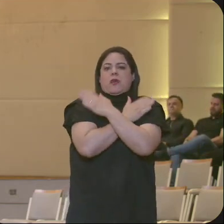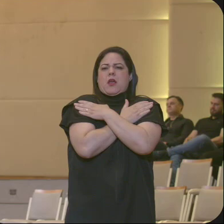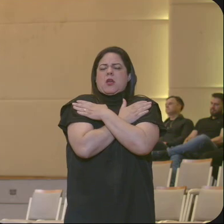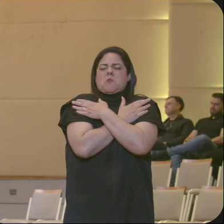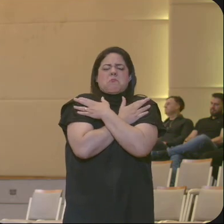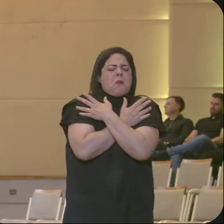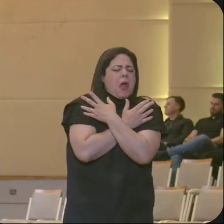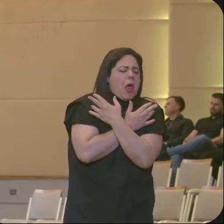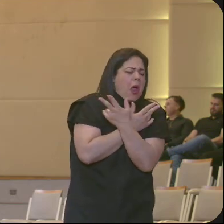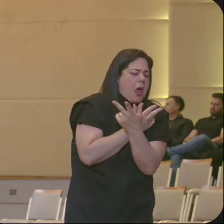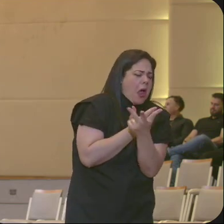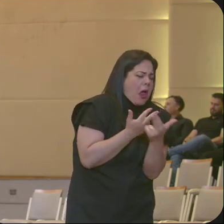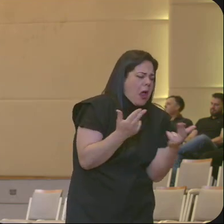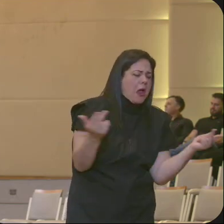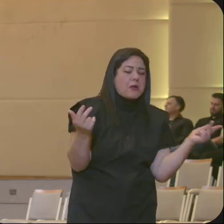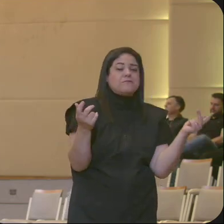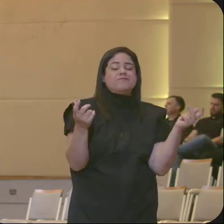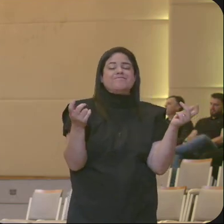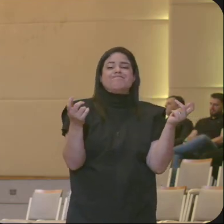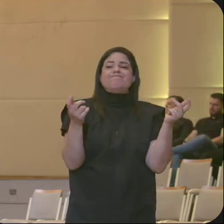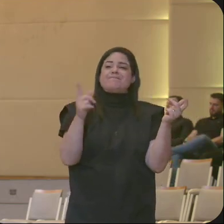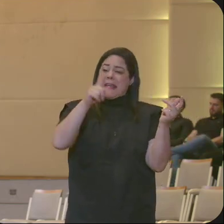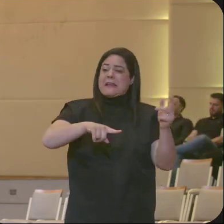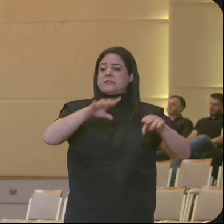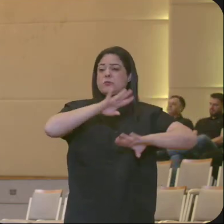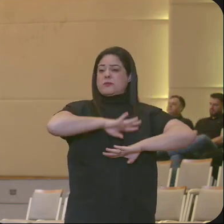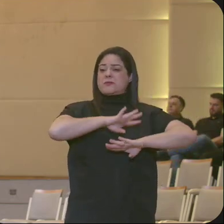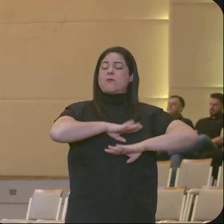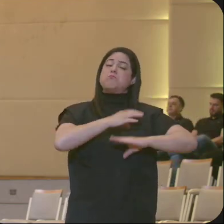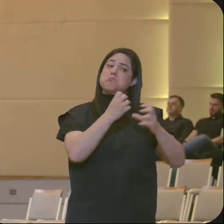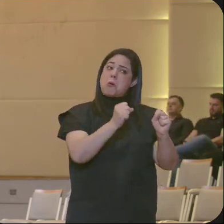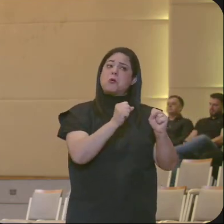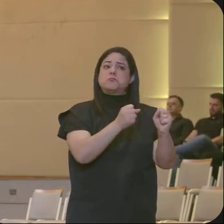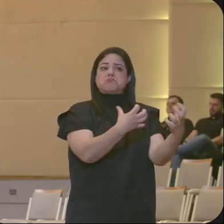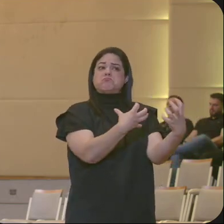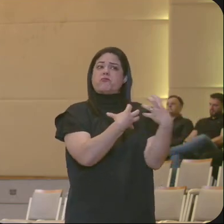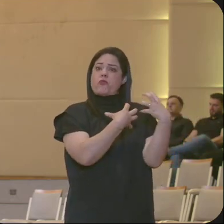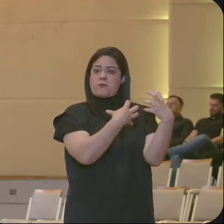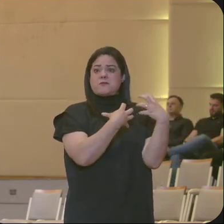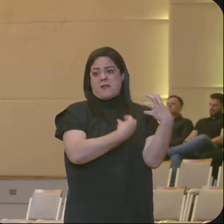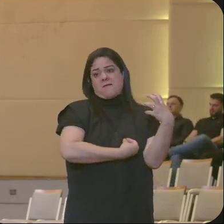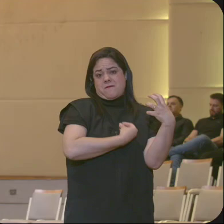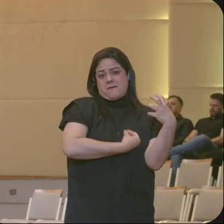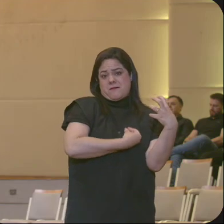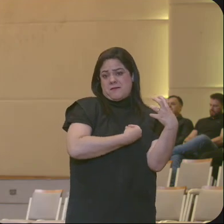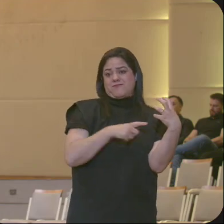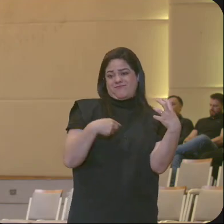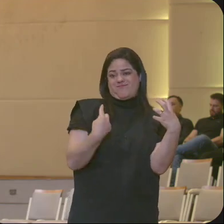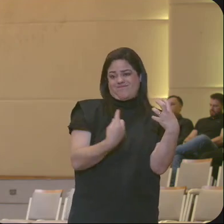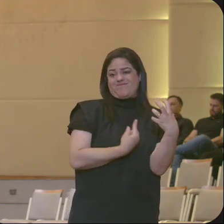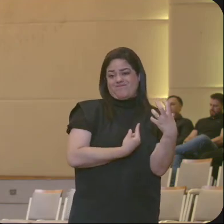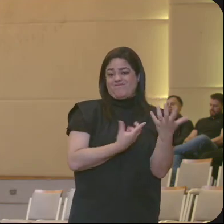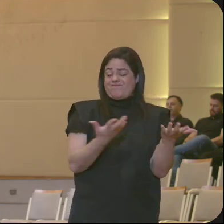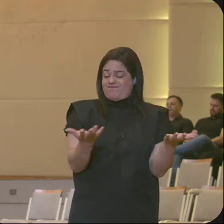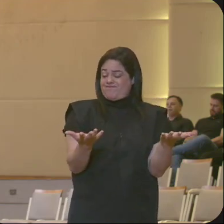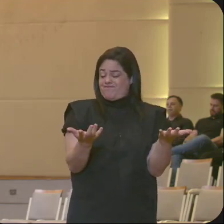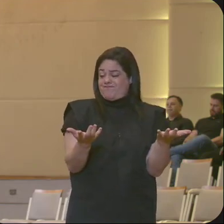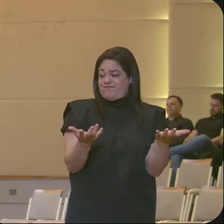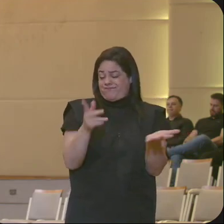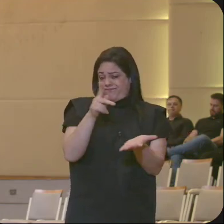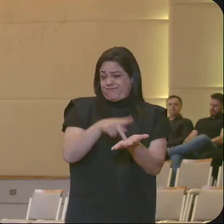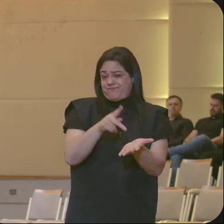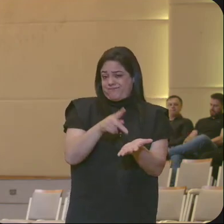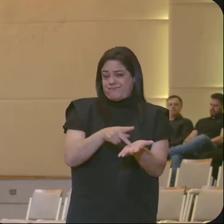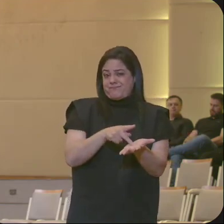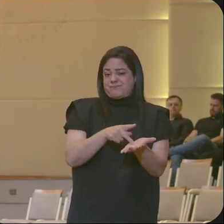econômicos, tudo isso muitas vezes são circunstâncias que afetam a nossa vida.